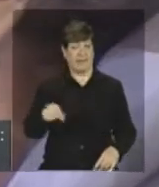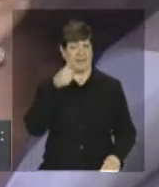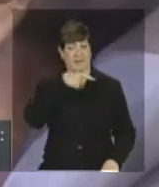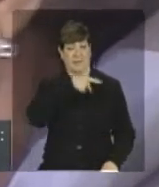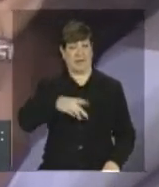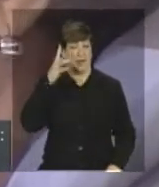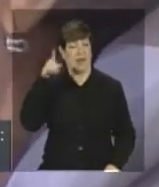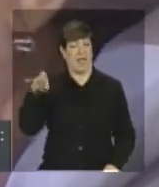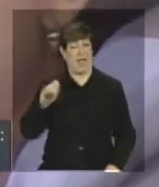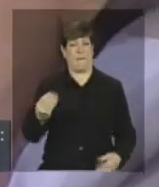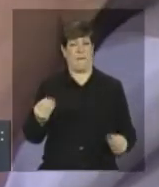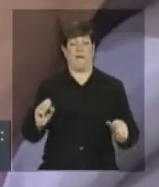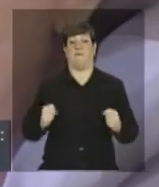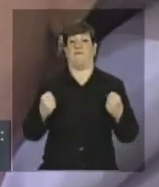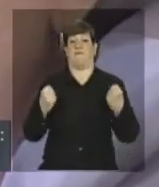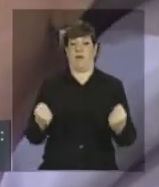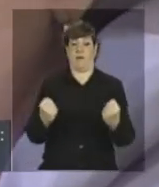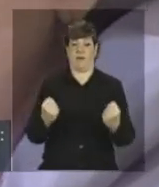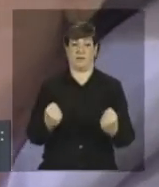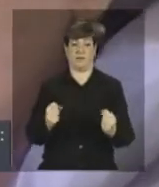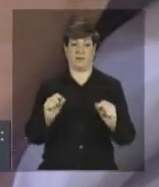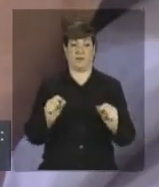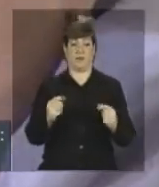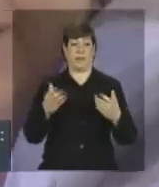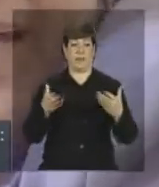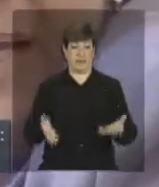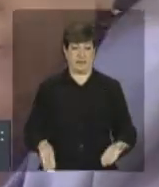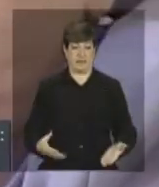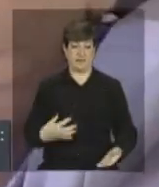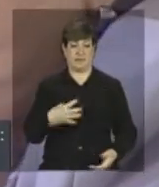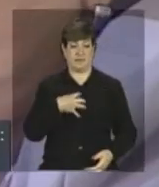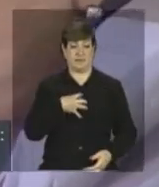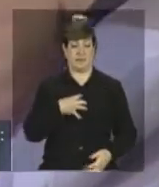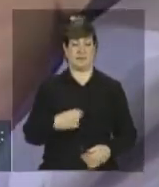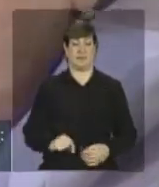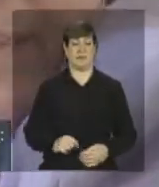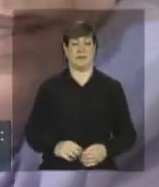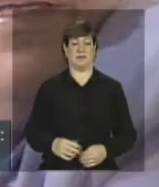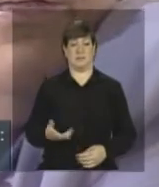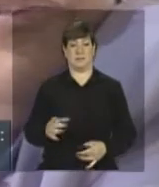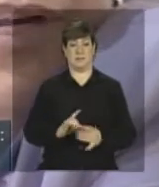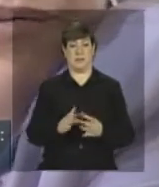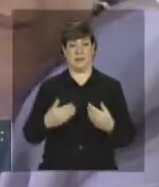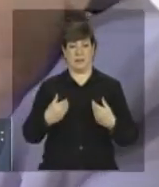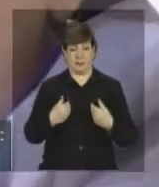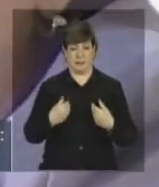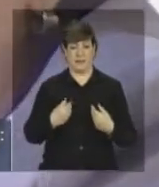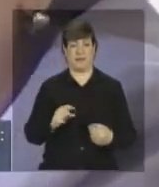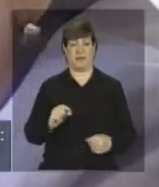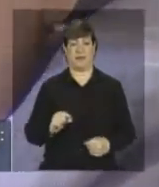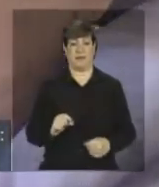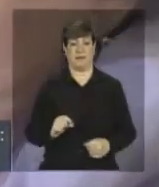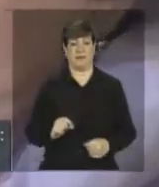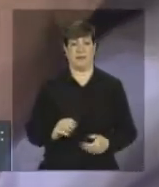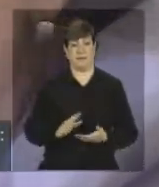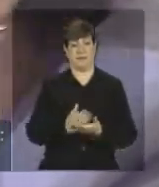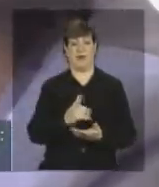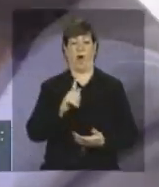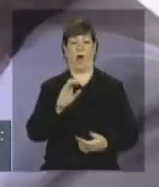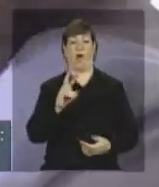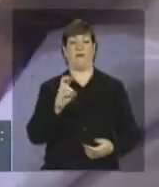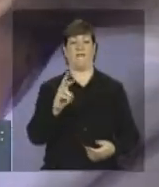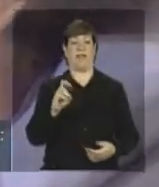a presidenta Dilma. E, nesse sentido, Ricardo, Me permita tirar o governador, que foi meu